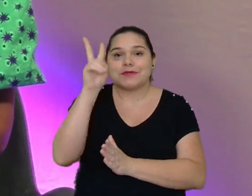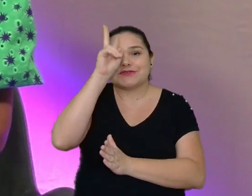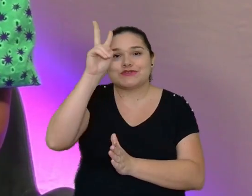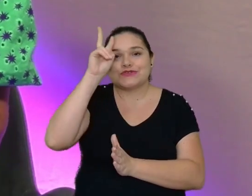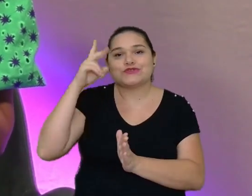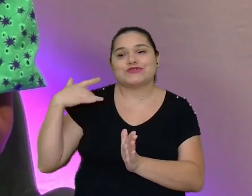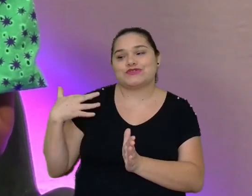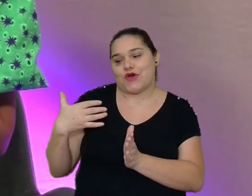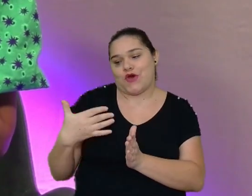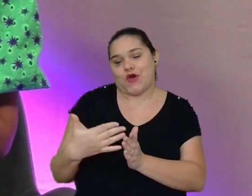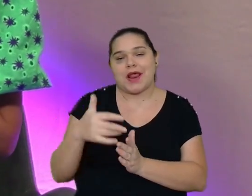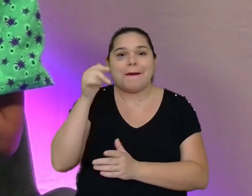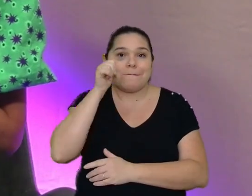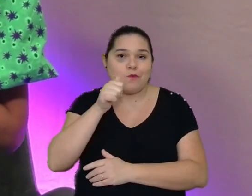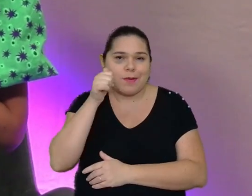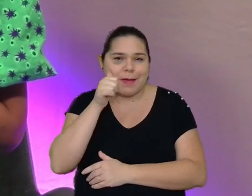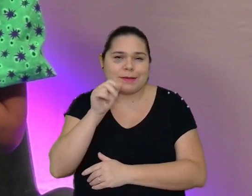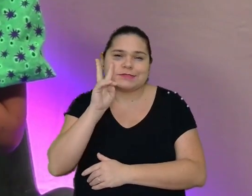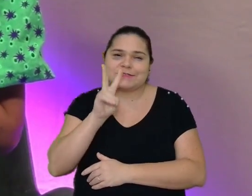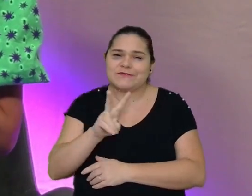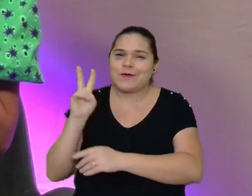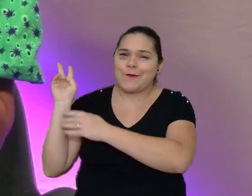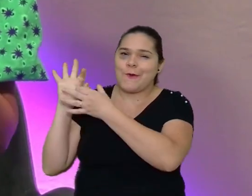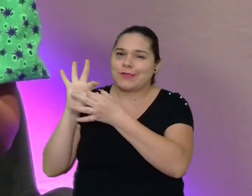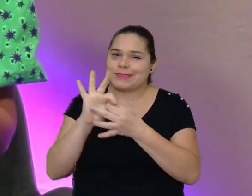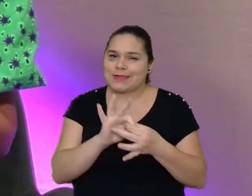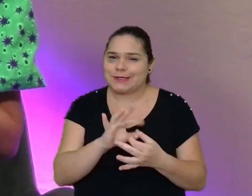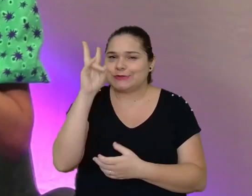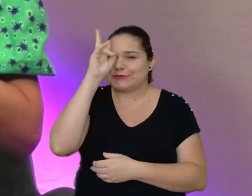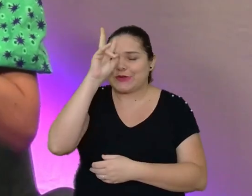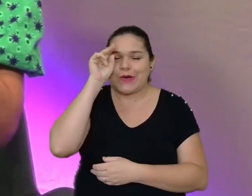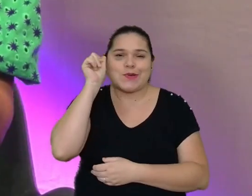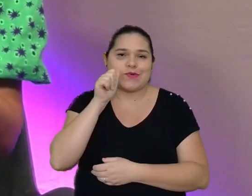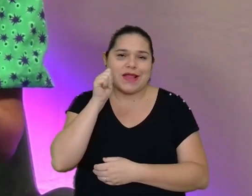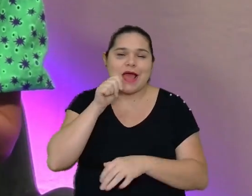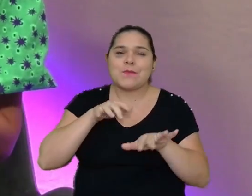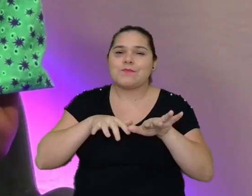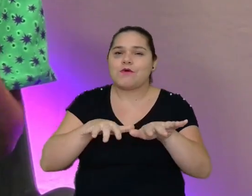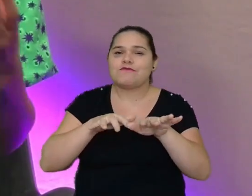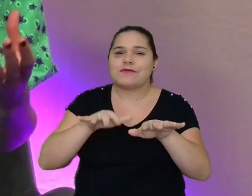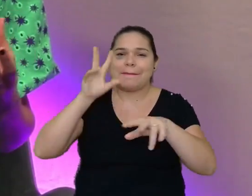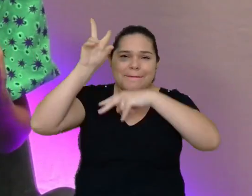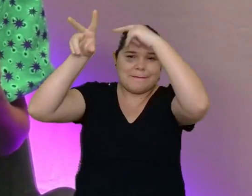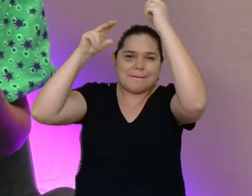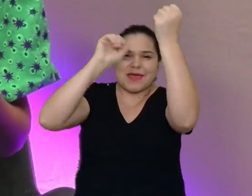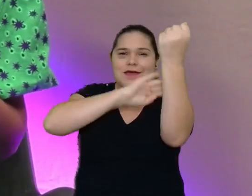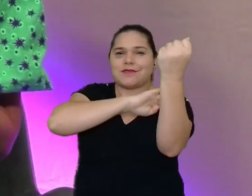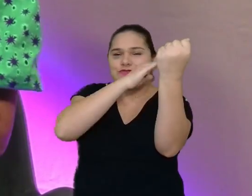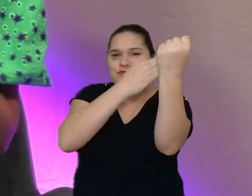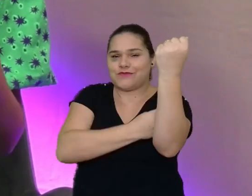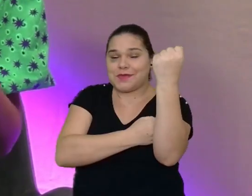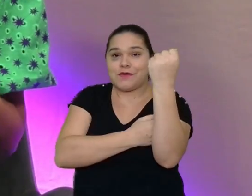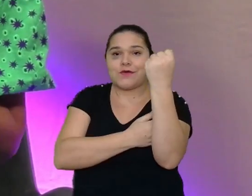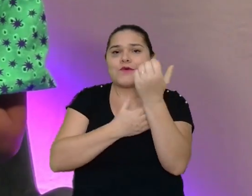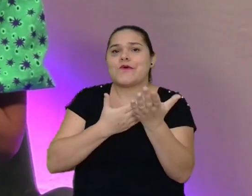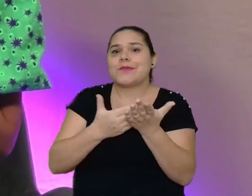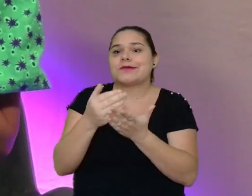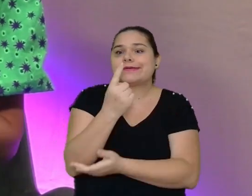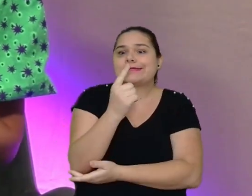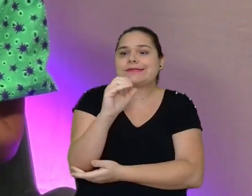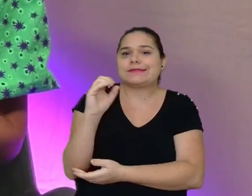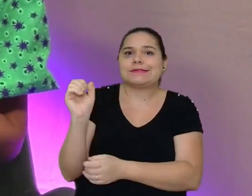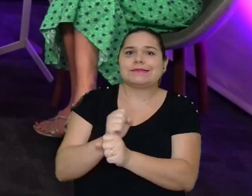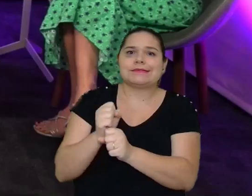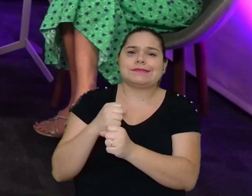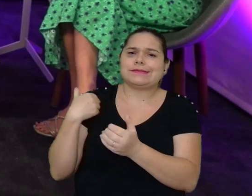Se a gente pegar no contexto histórico, o movimento feminista, onde as mulheres se emanciparam, aconteceu há 100 anos atrás, numa perspectiva histórica, isso é